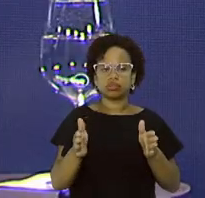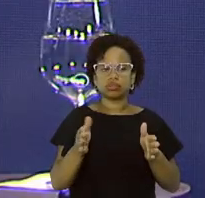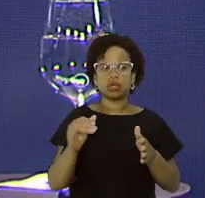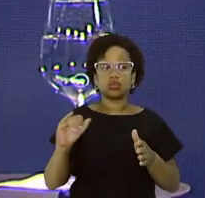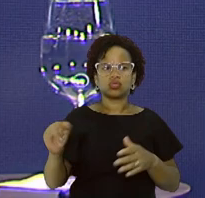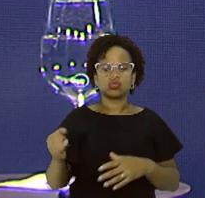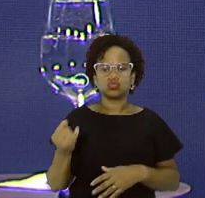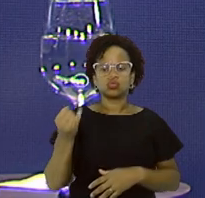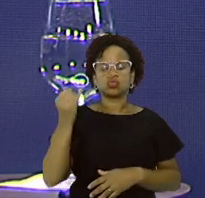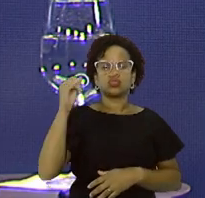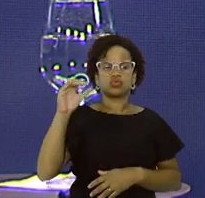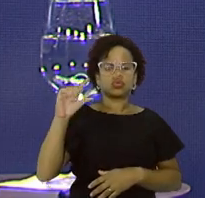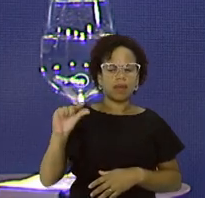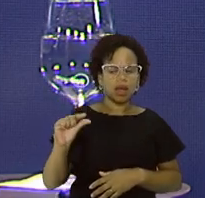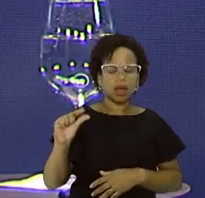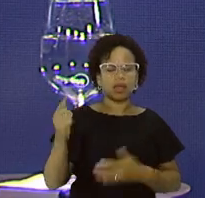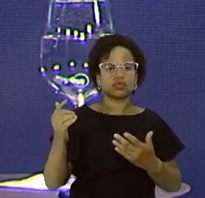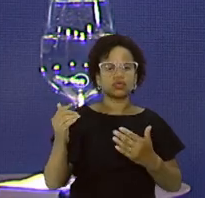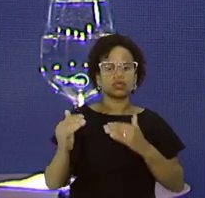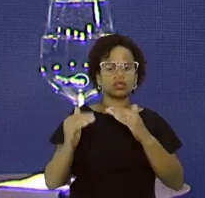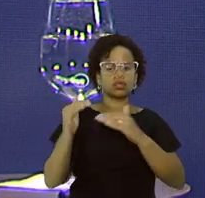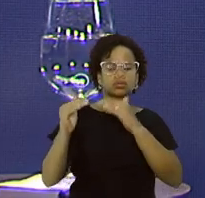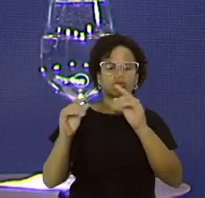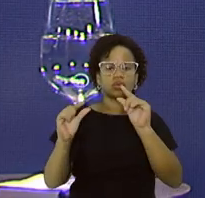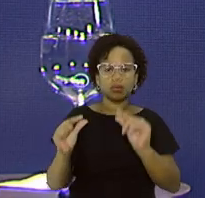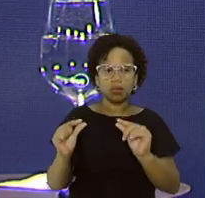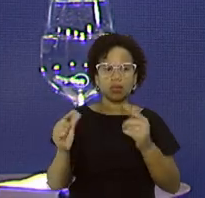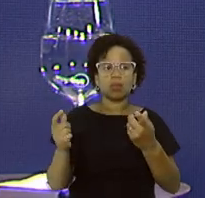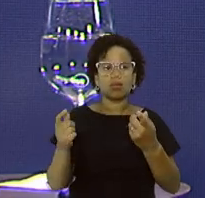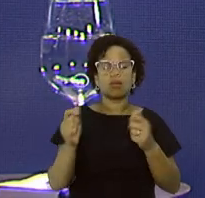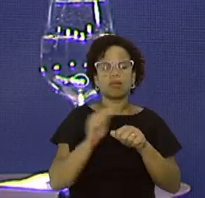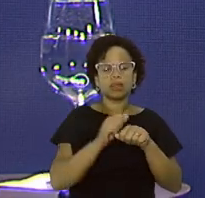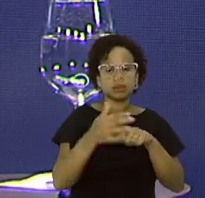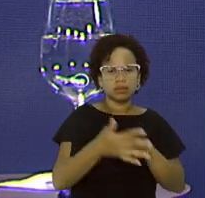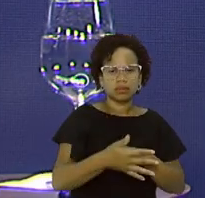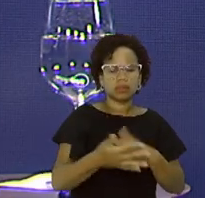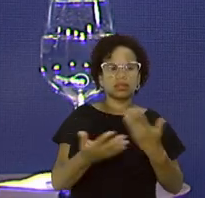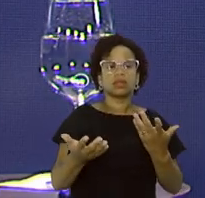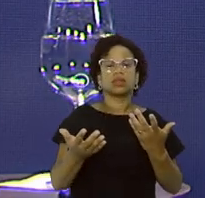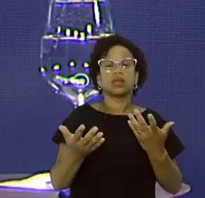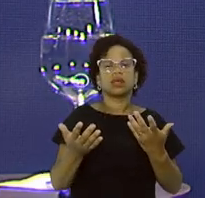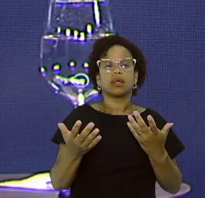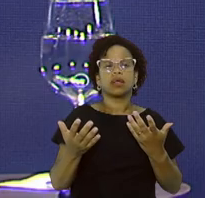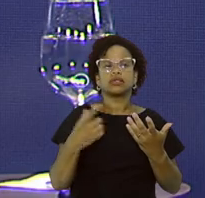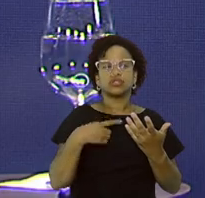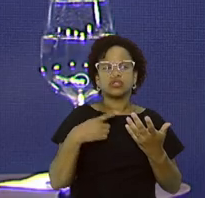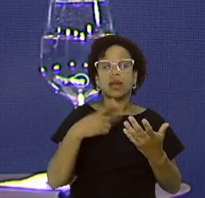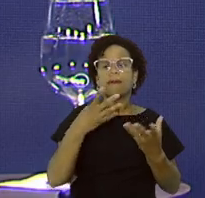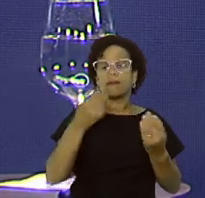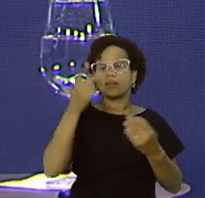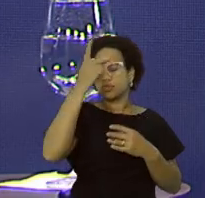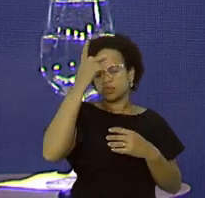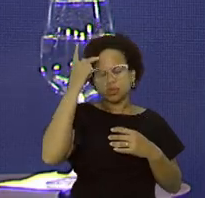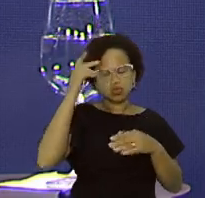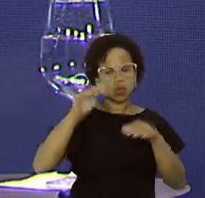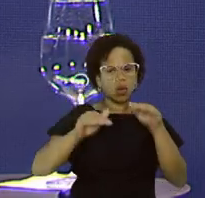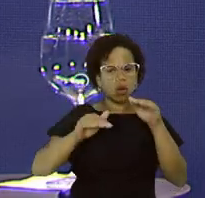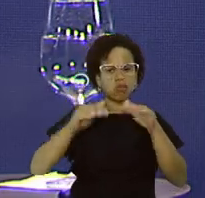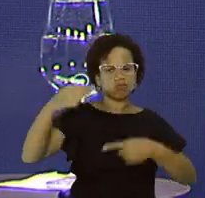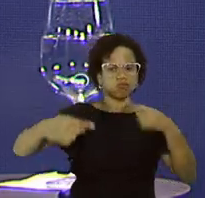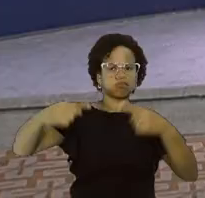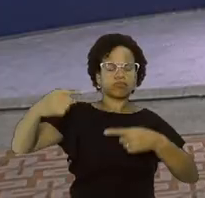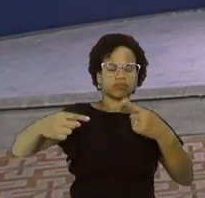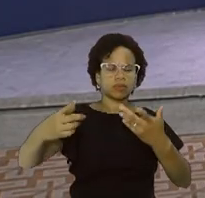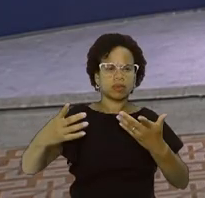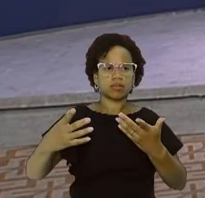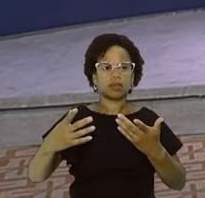tinha muita gente competindo com vocês pelo investimentos que não estavam tradicionalmente lá tipo os red fãs os bons esses grandes